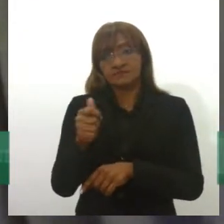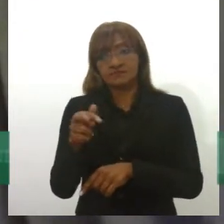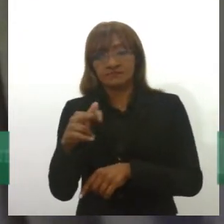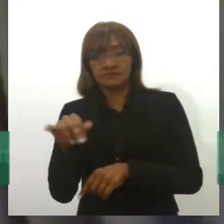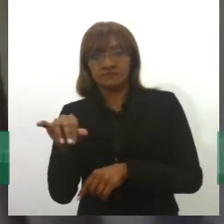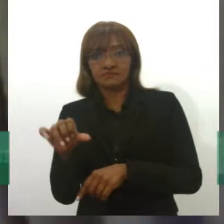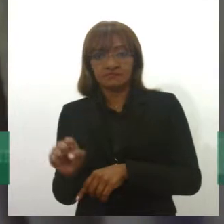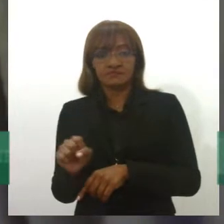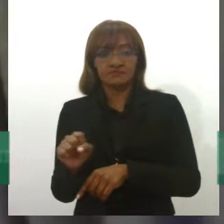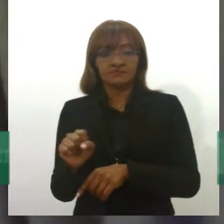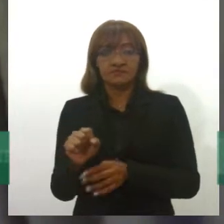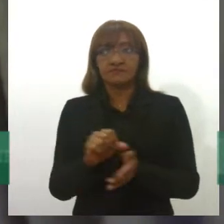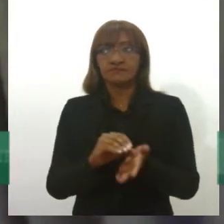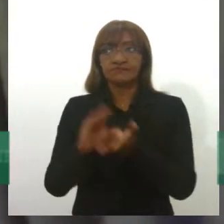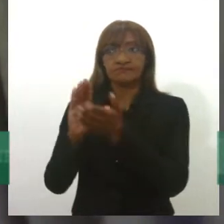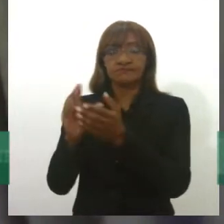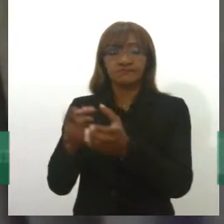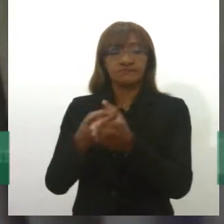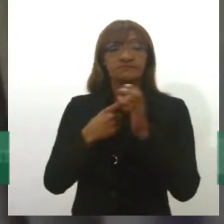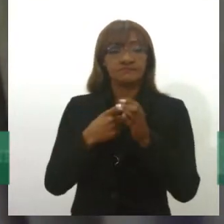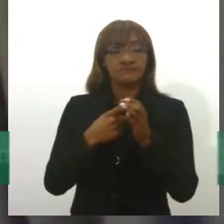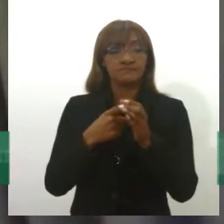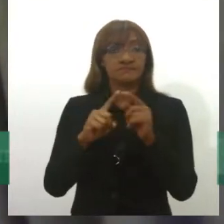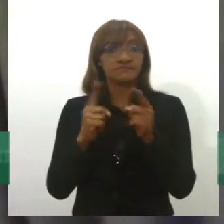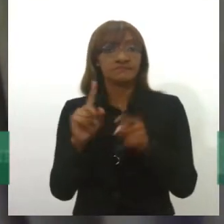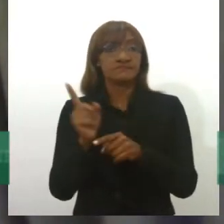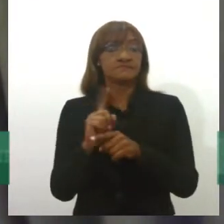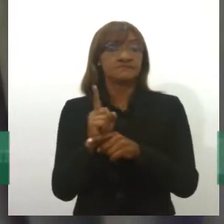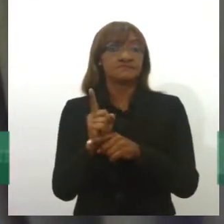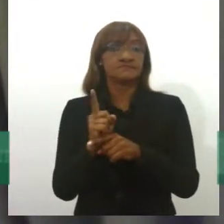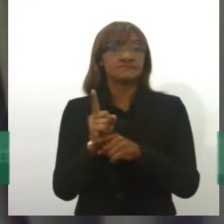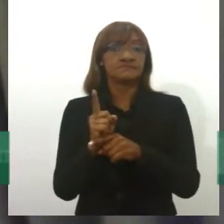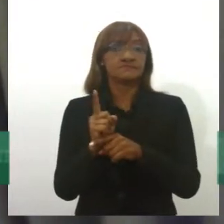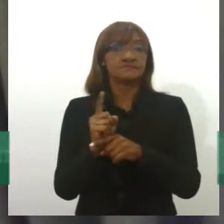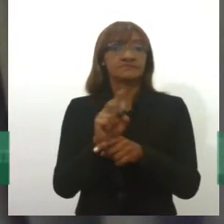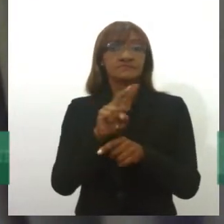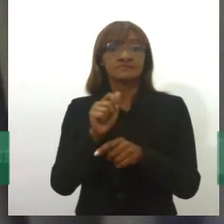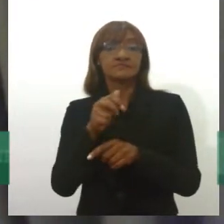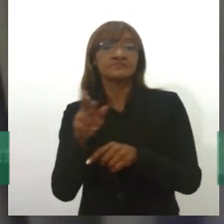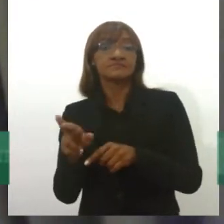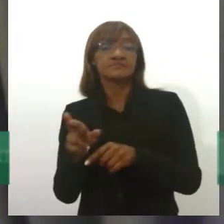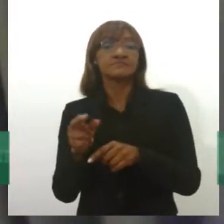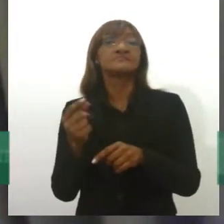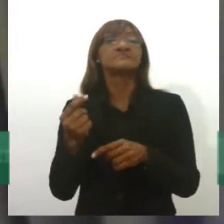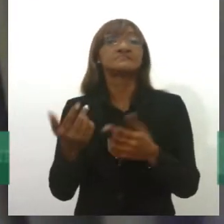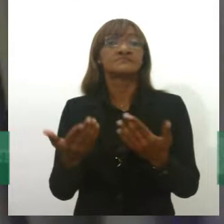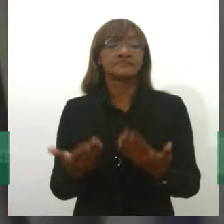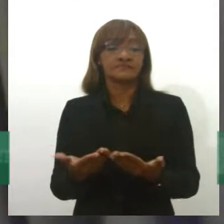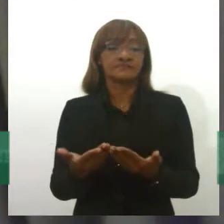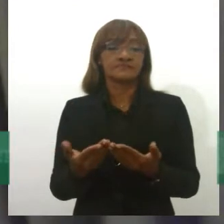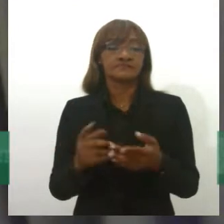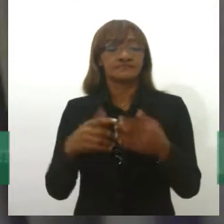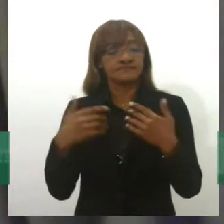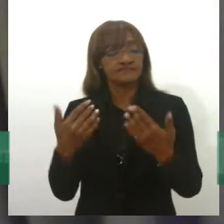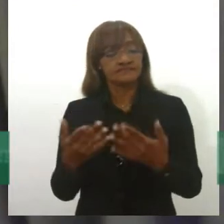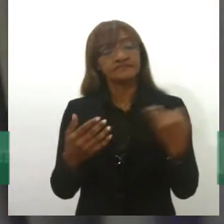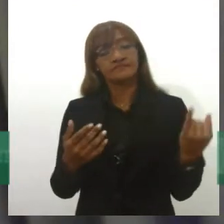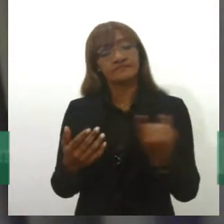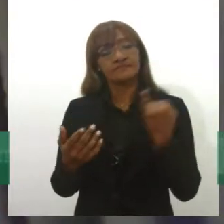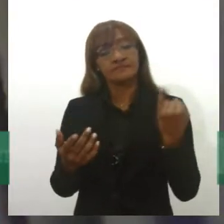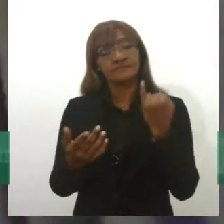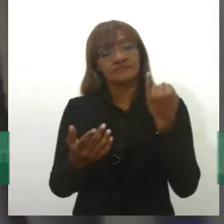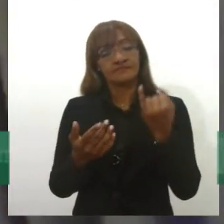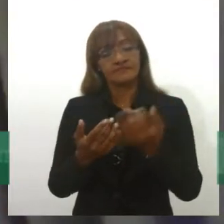alíquota sobre volume, não sobre preço. E essa alíquota única, que na visão do mercado é muito importante. Então,